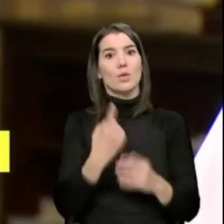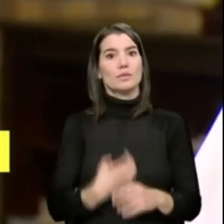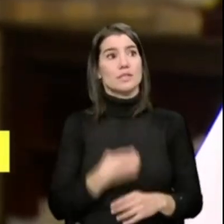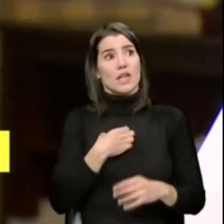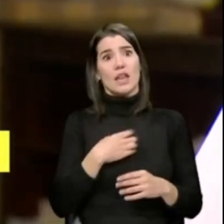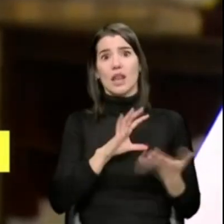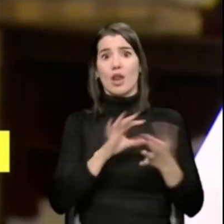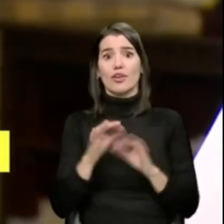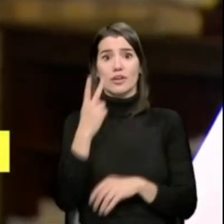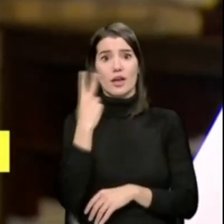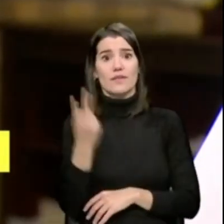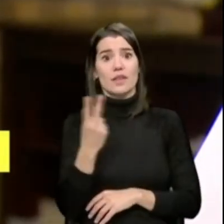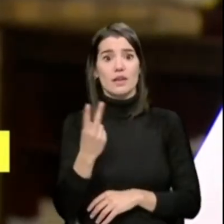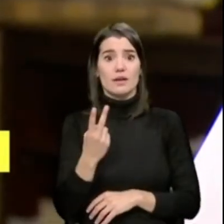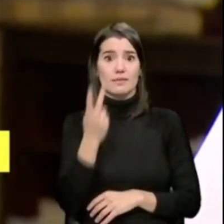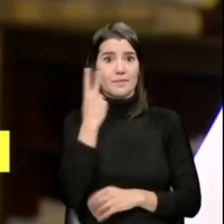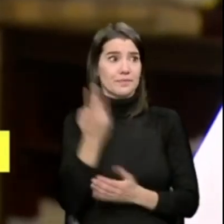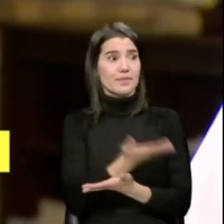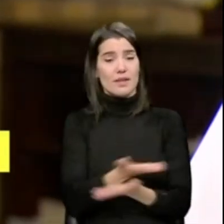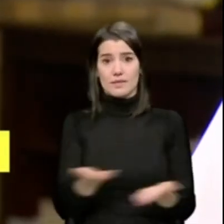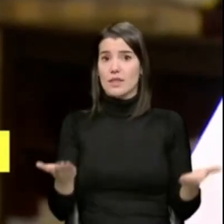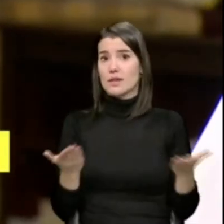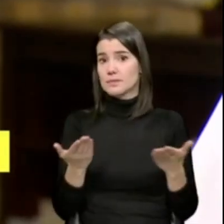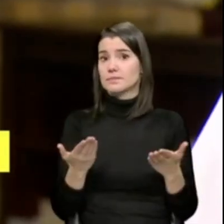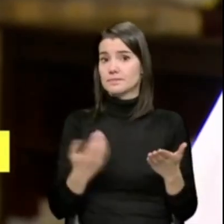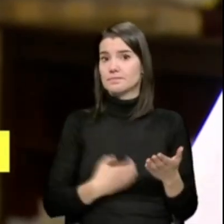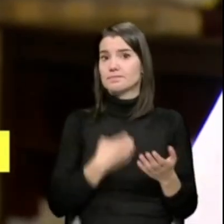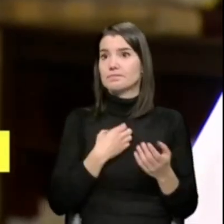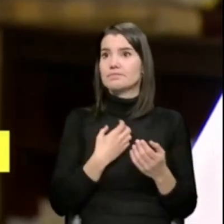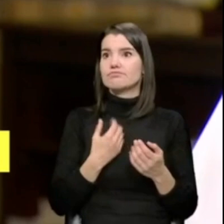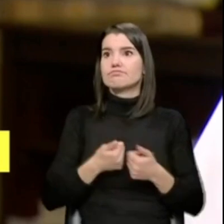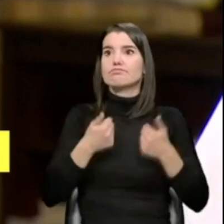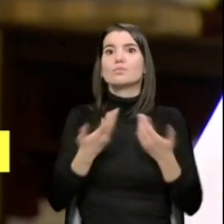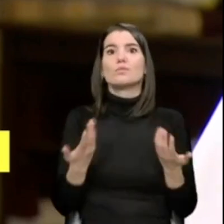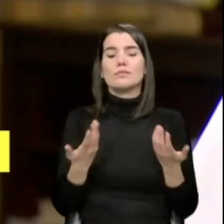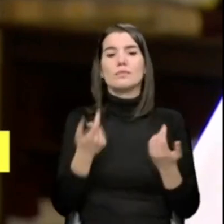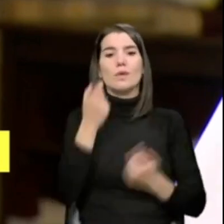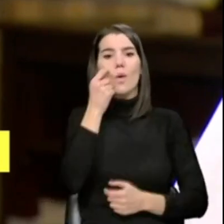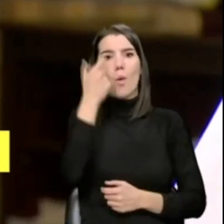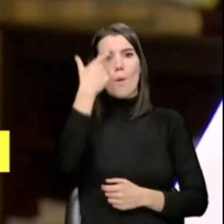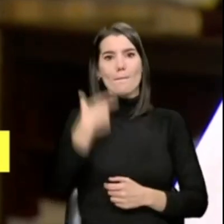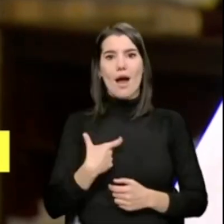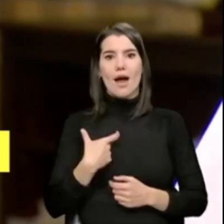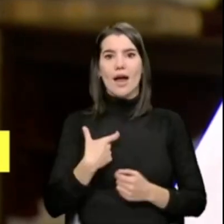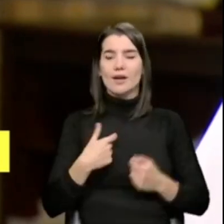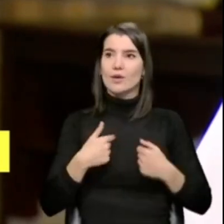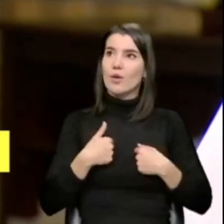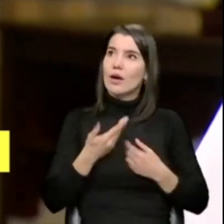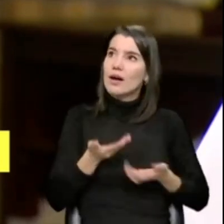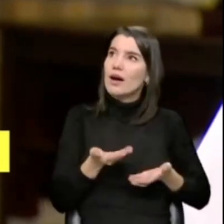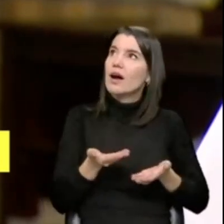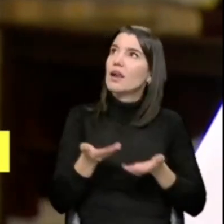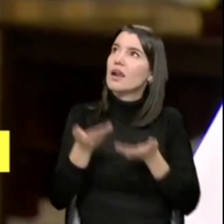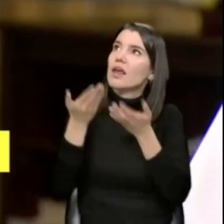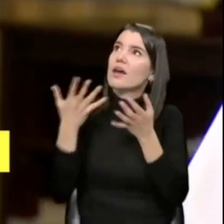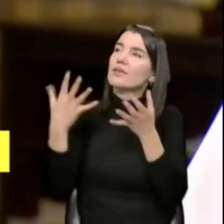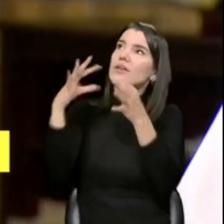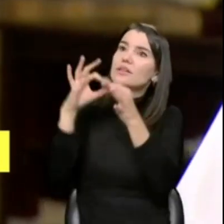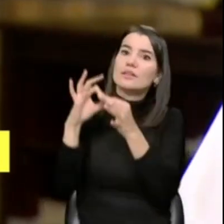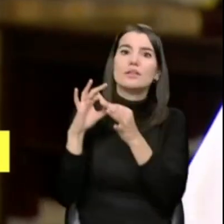vida, à própria vida, e que levam a pessoa humana a Deus, a uma elevação. As